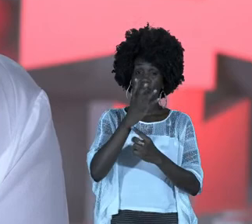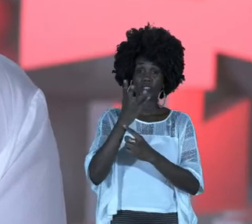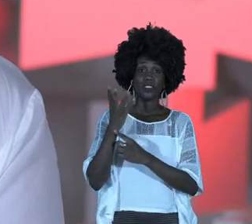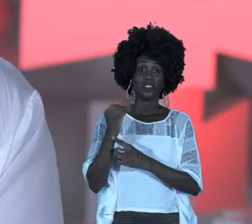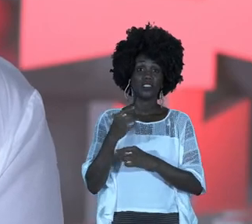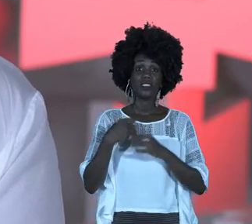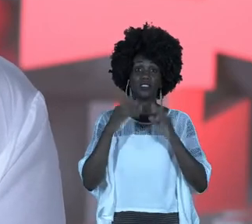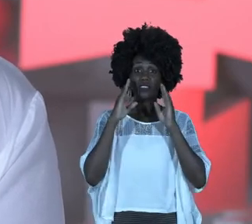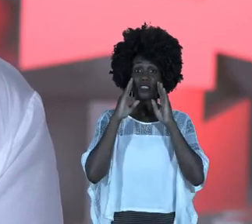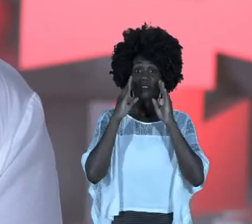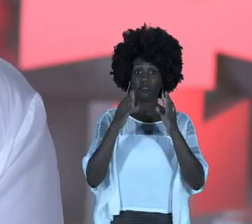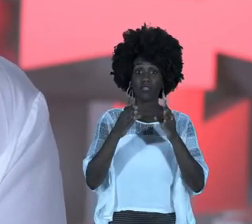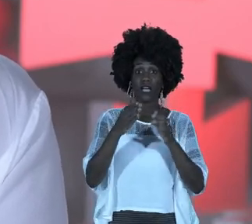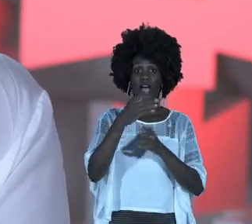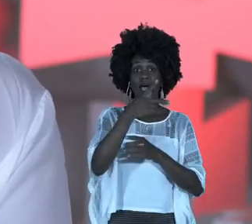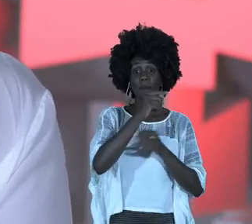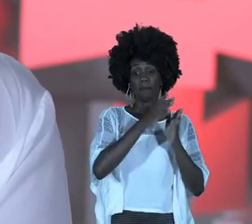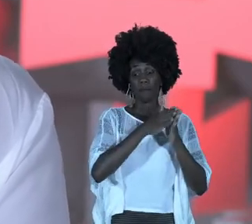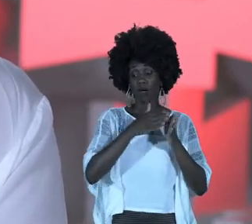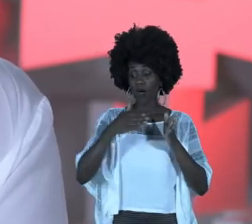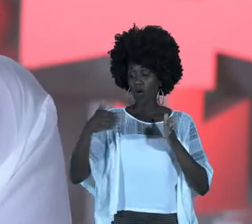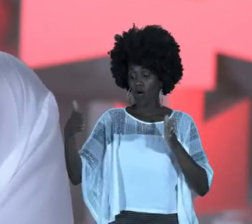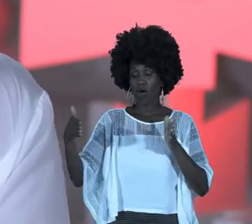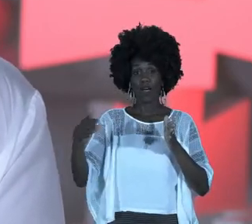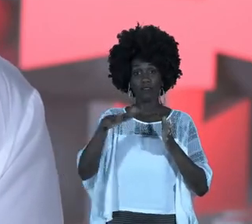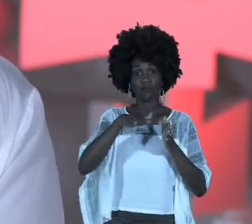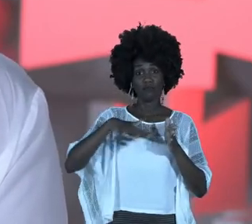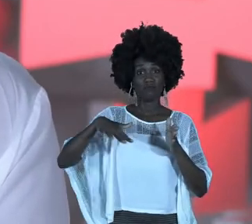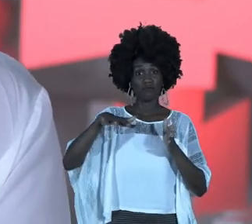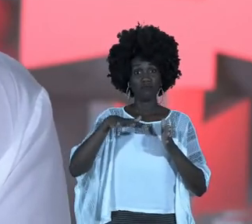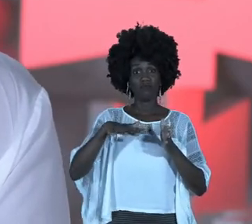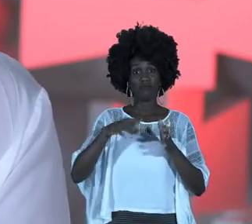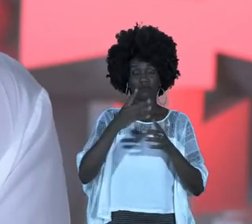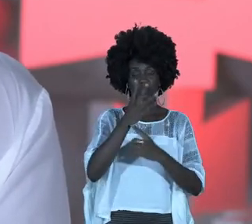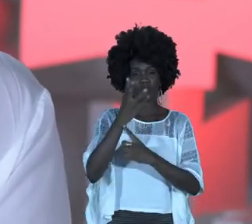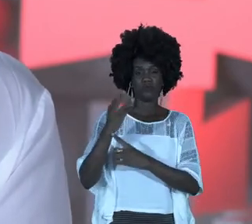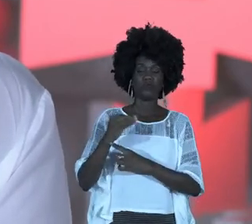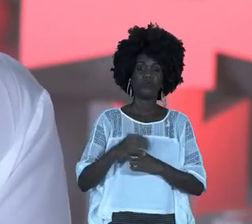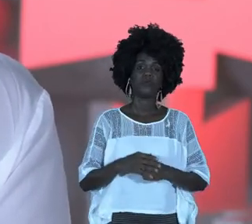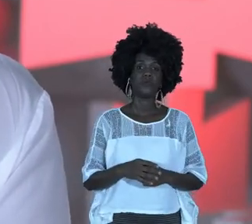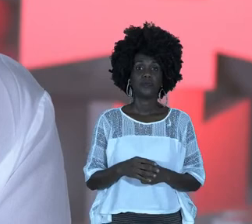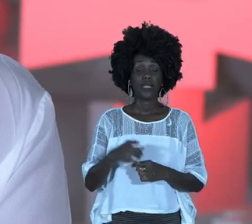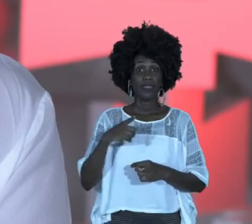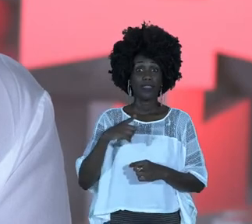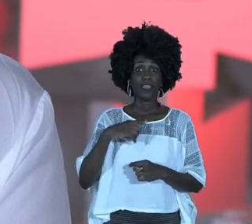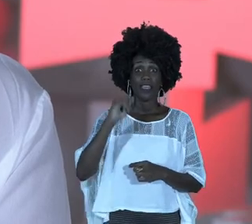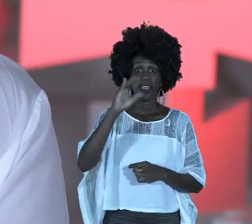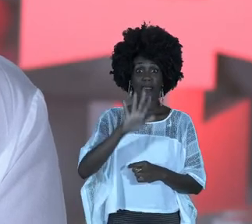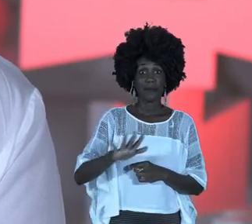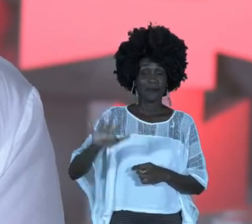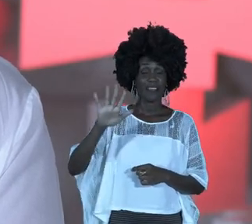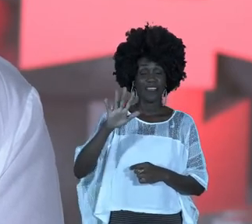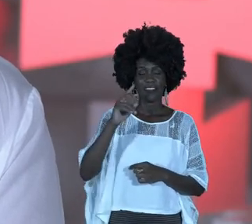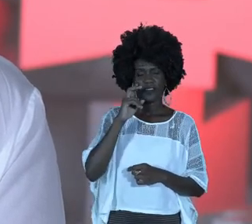nessa questão da espacialidade na arte, ok? Então, gente, eu trouxe algumas imagens